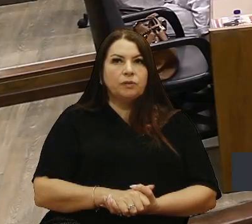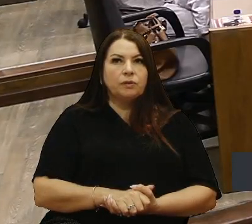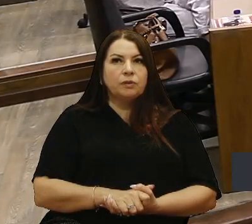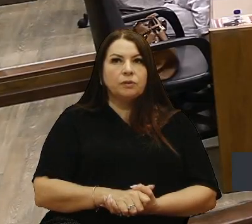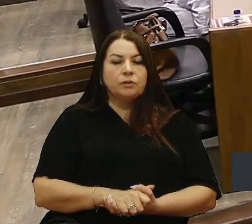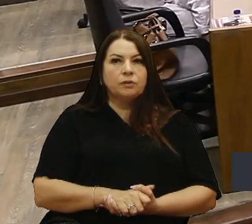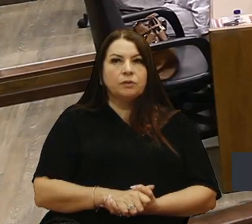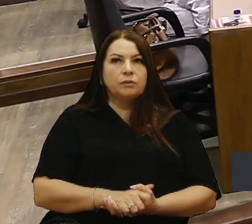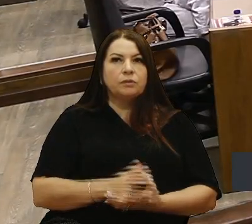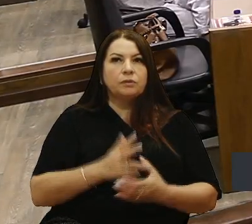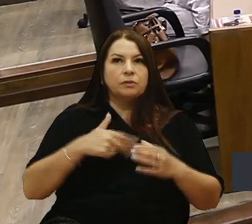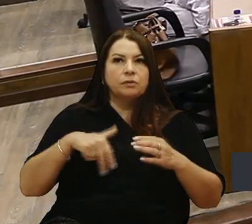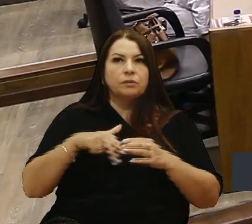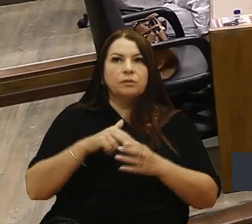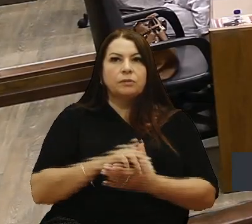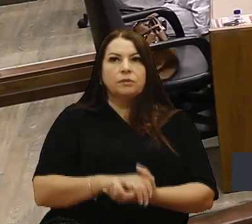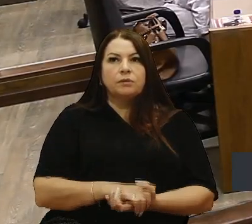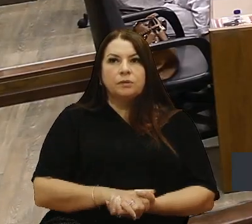da tribuna.